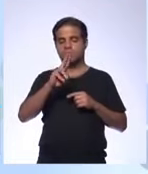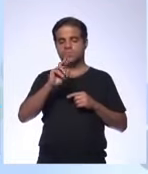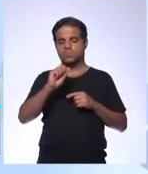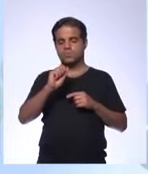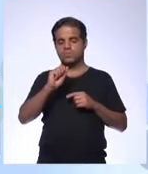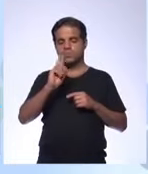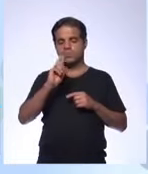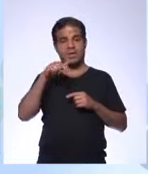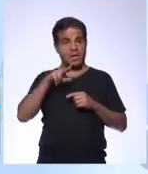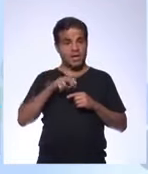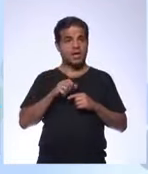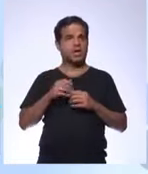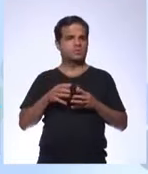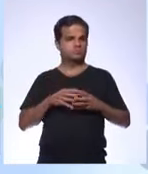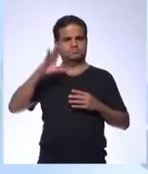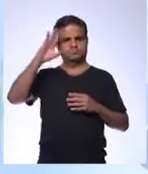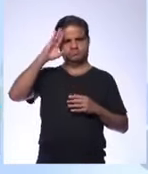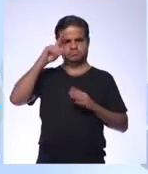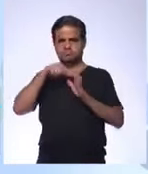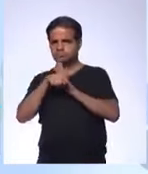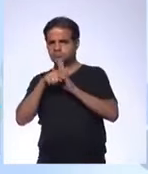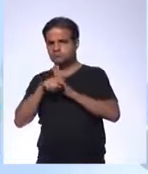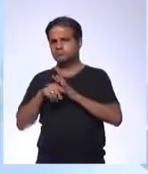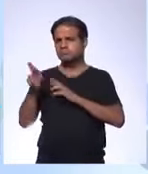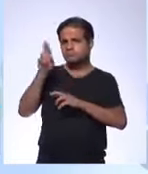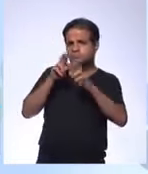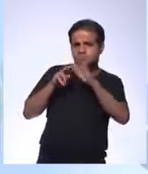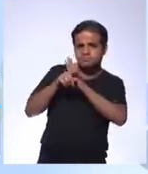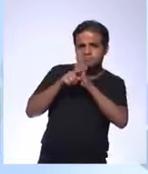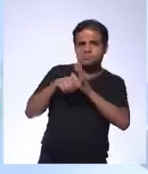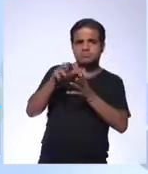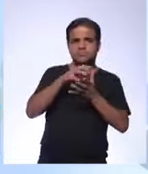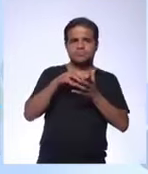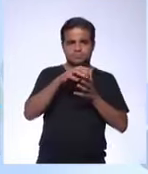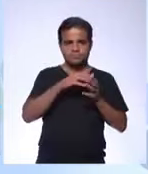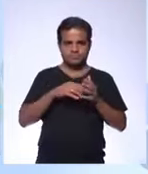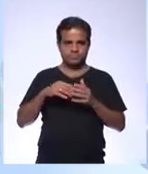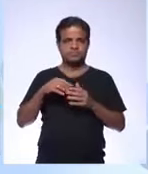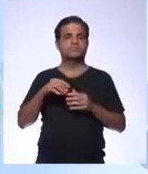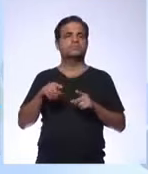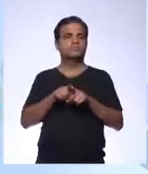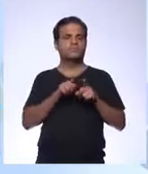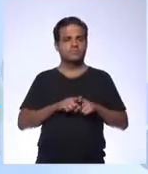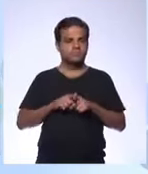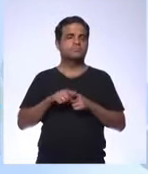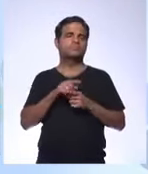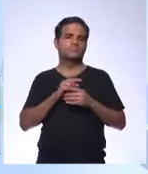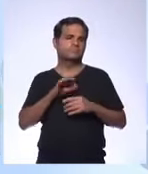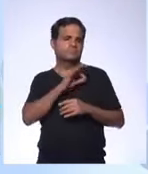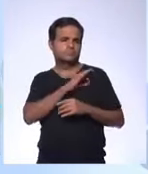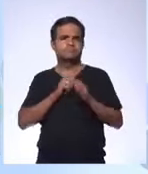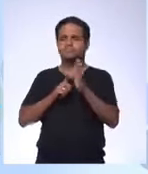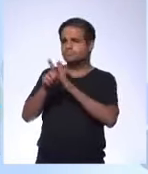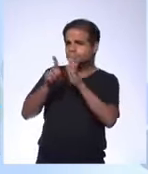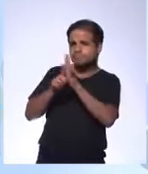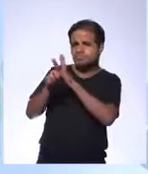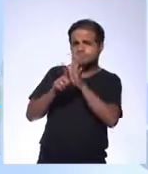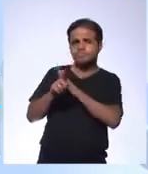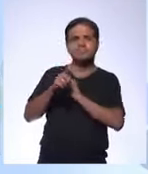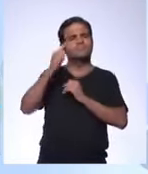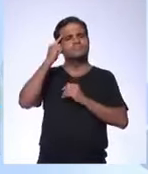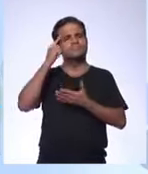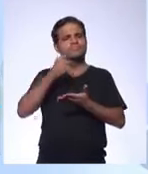né, pelos militares, pelos departamentos de ordem política e social, interrogados, então eles